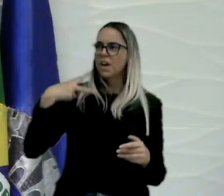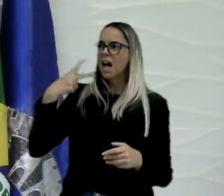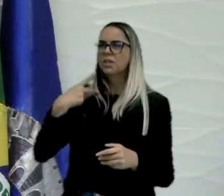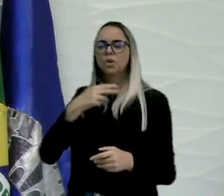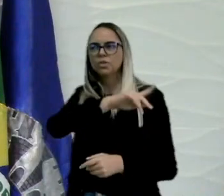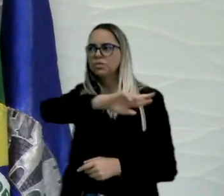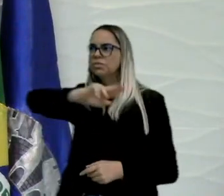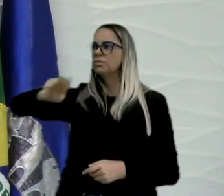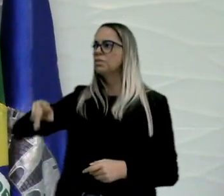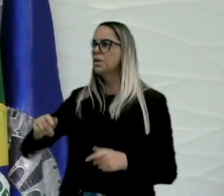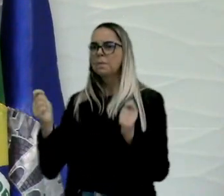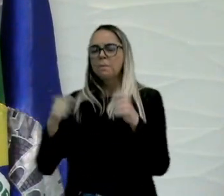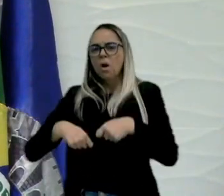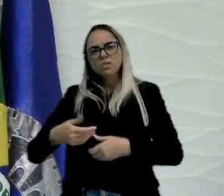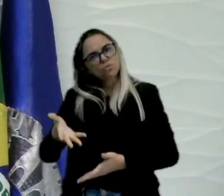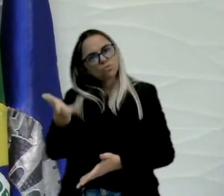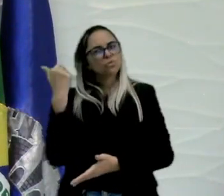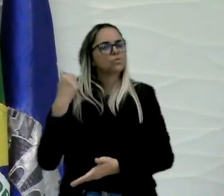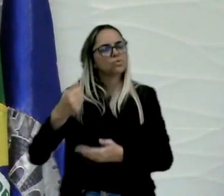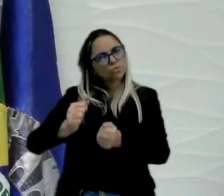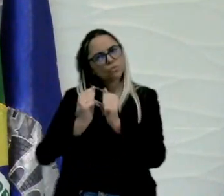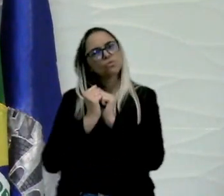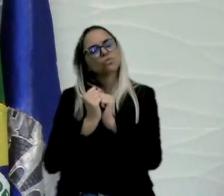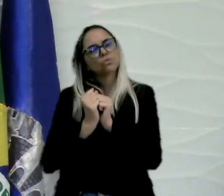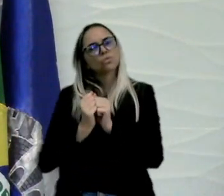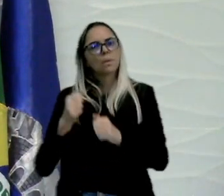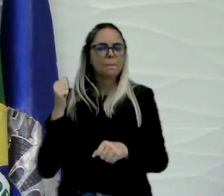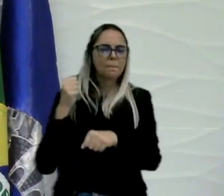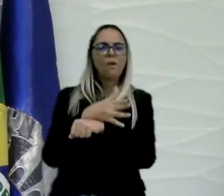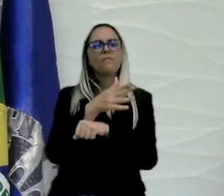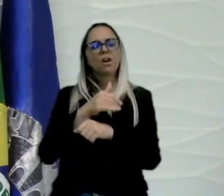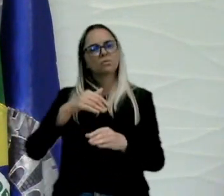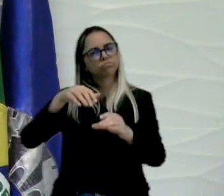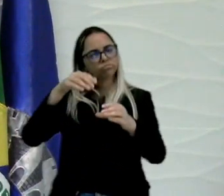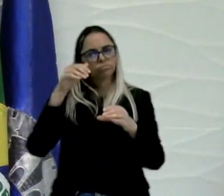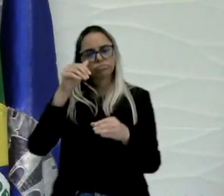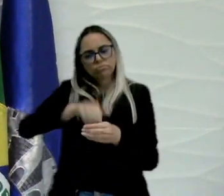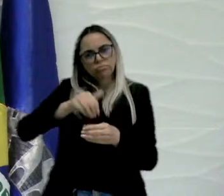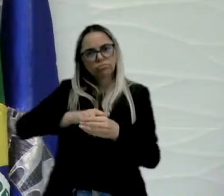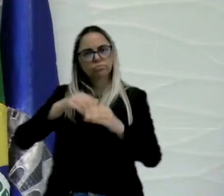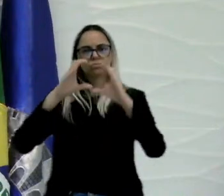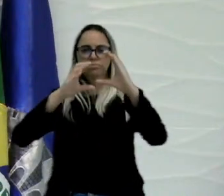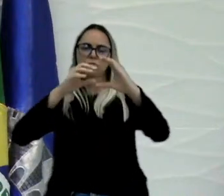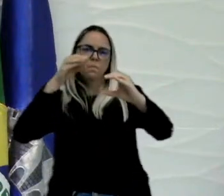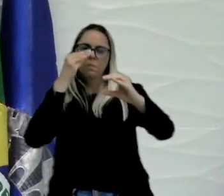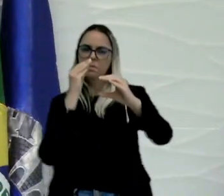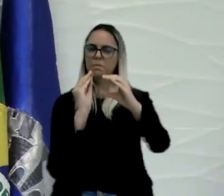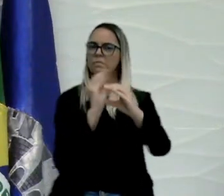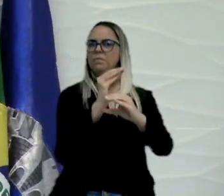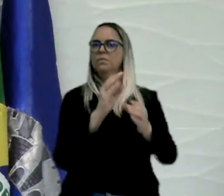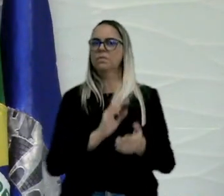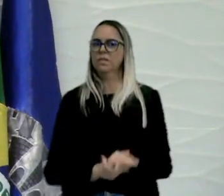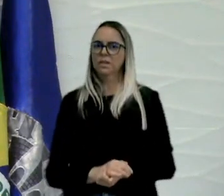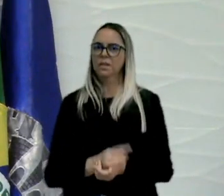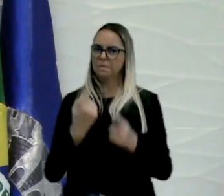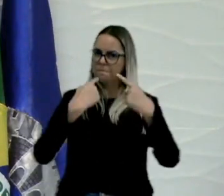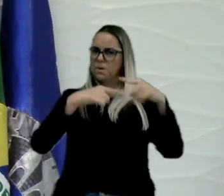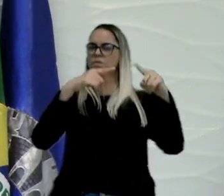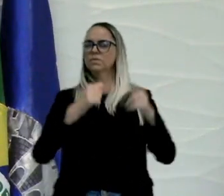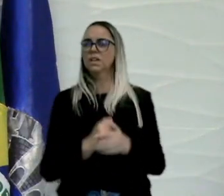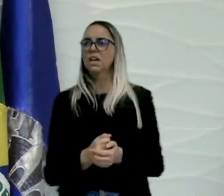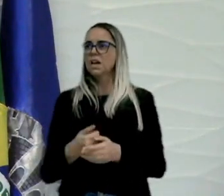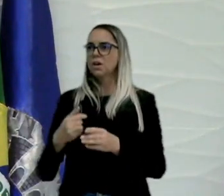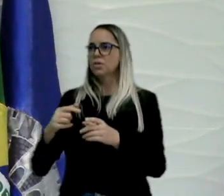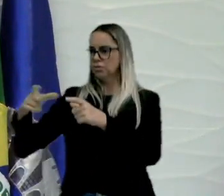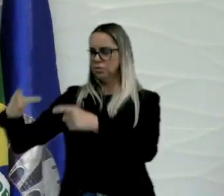possa assim me acompanhar nessa nessa aprovação do voto de repú essa empresa para que possamos aqui dar ciência aos órgãos